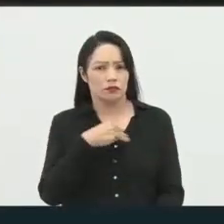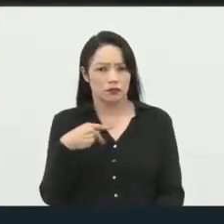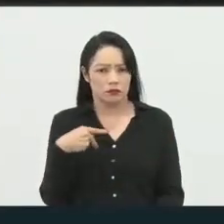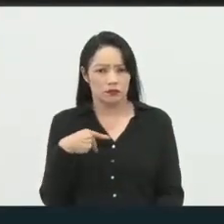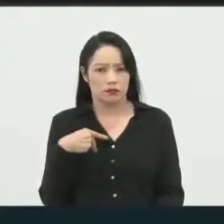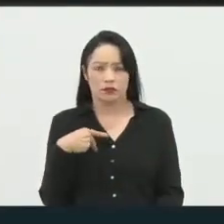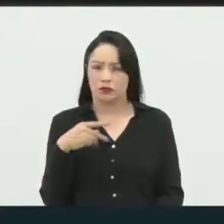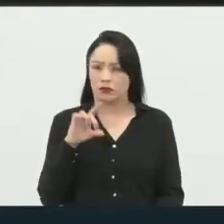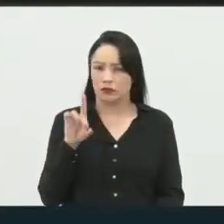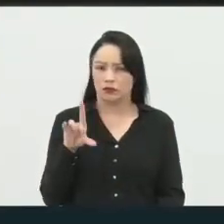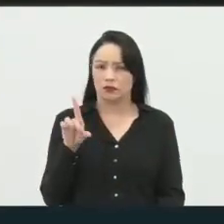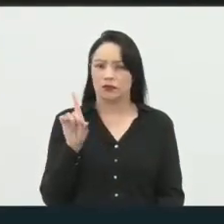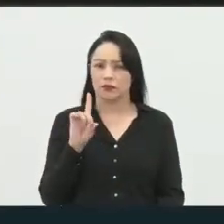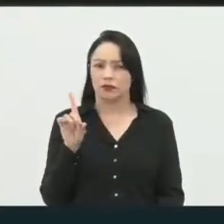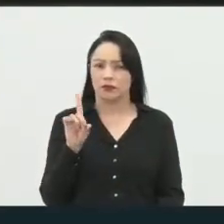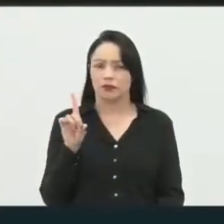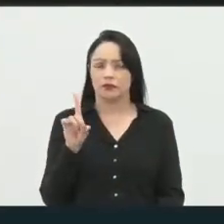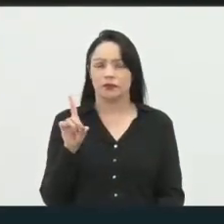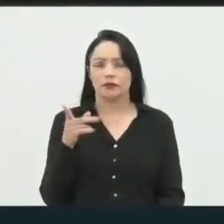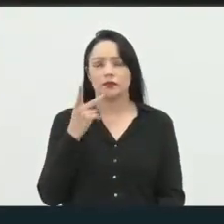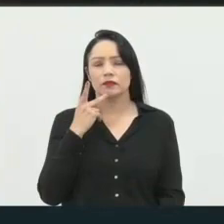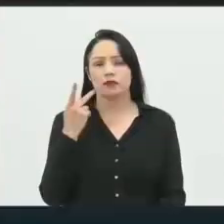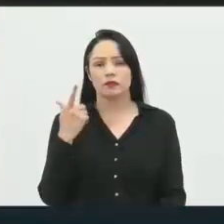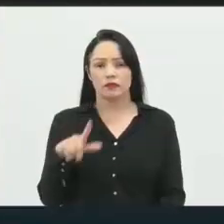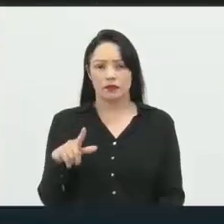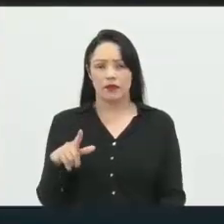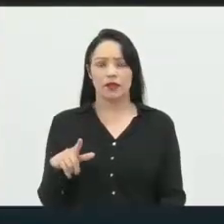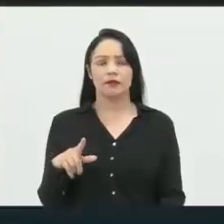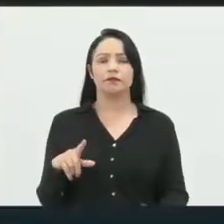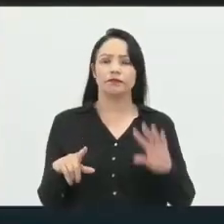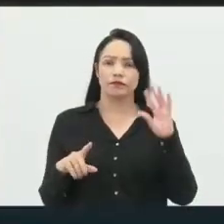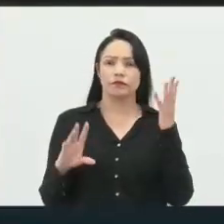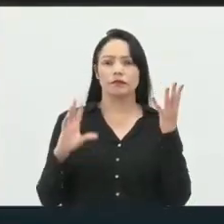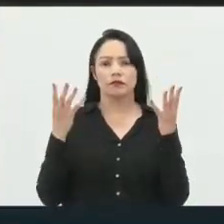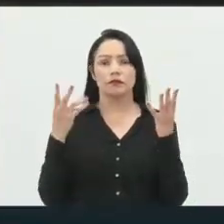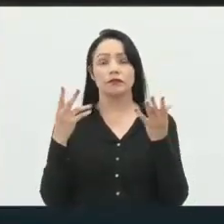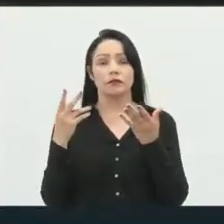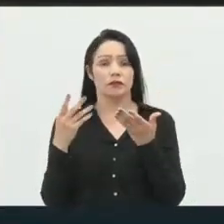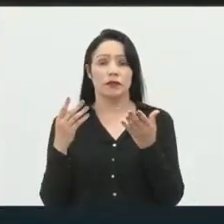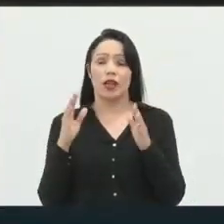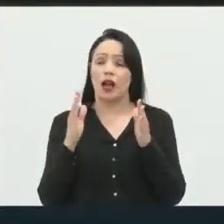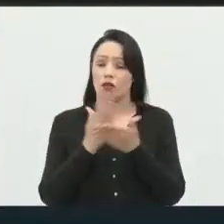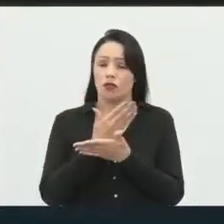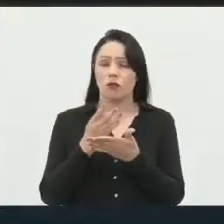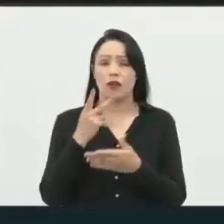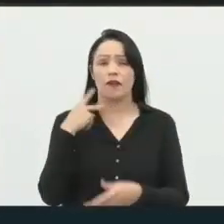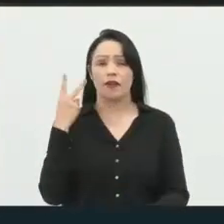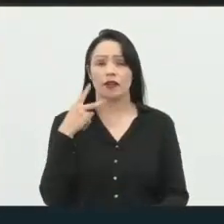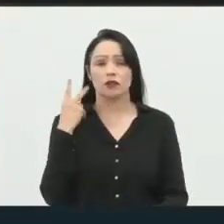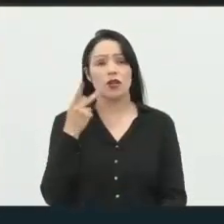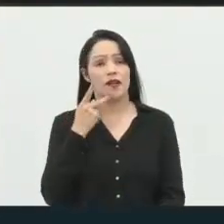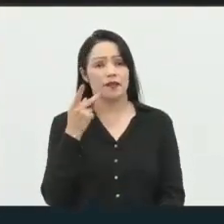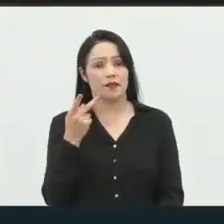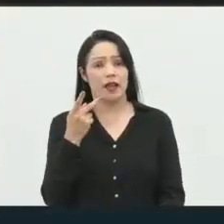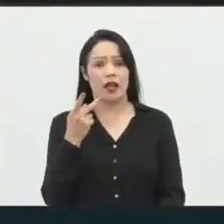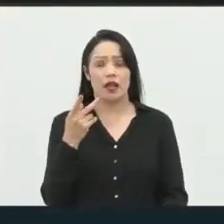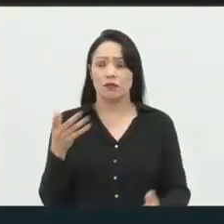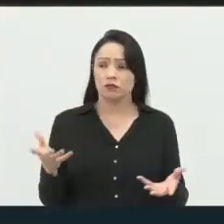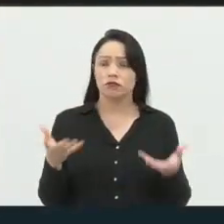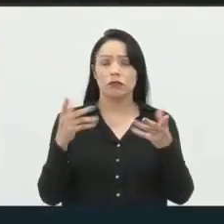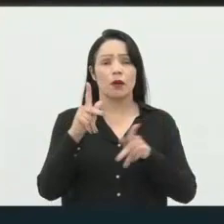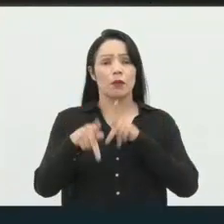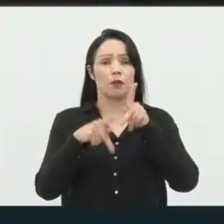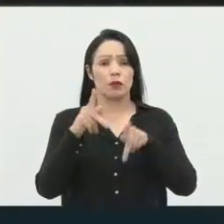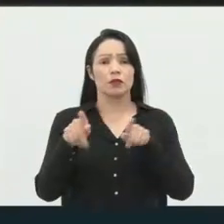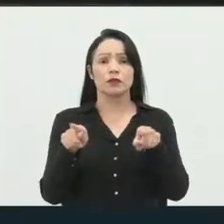como repito como vira e mexe algum Vereador tem promovido a população também tem